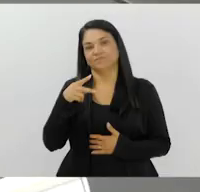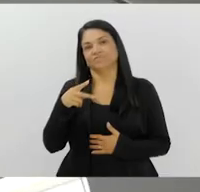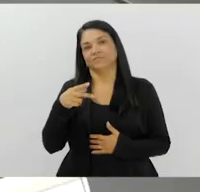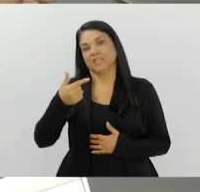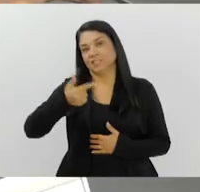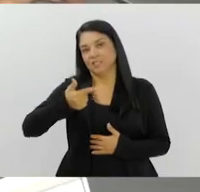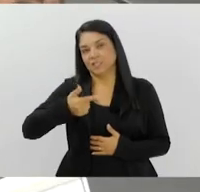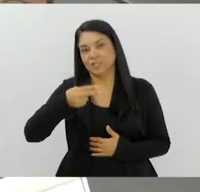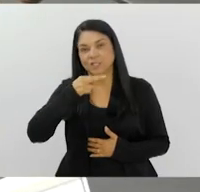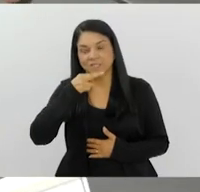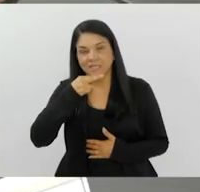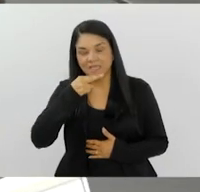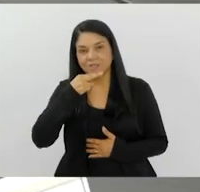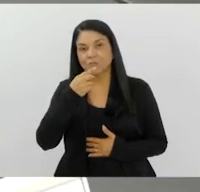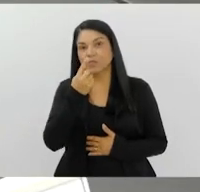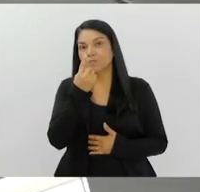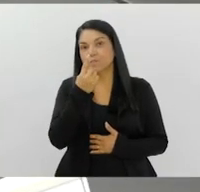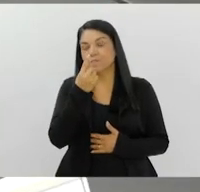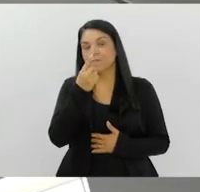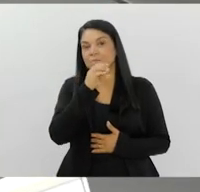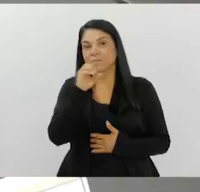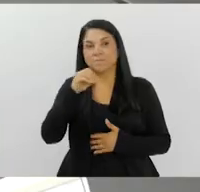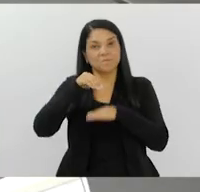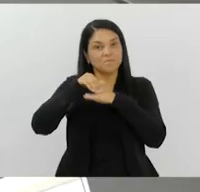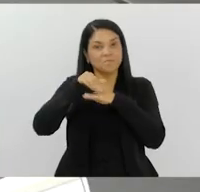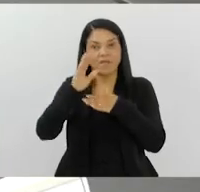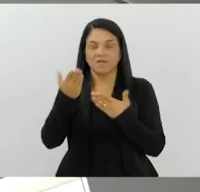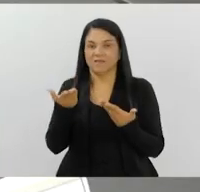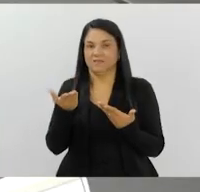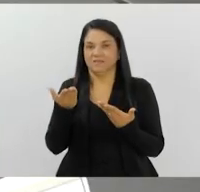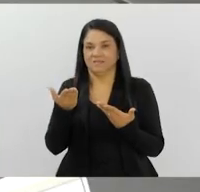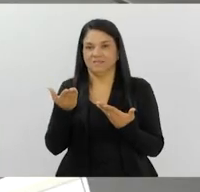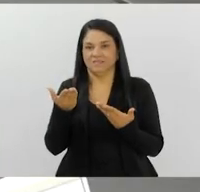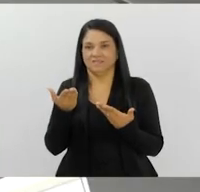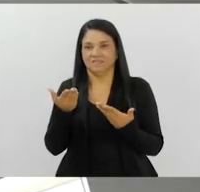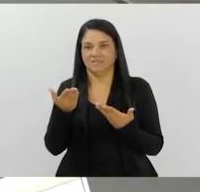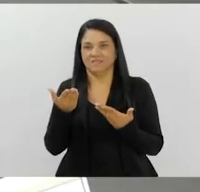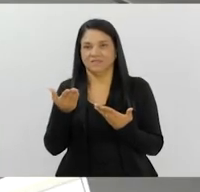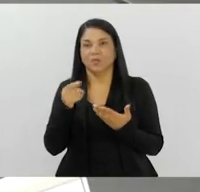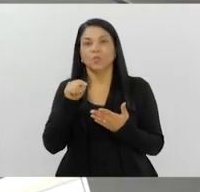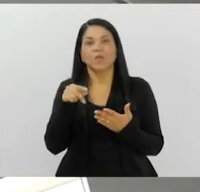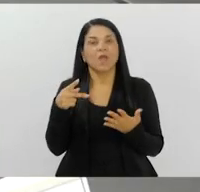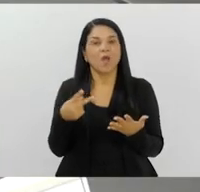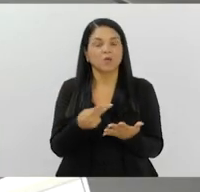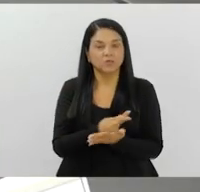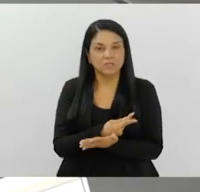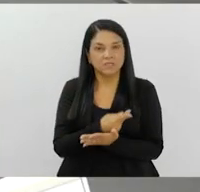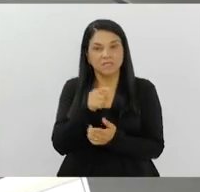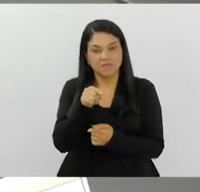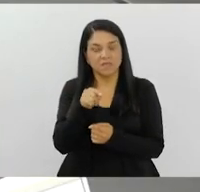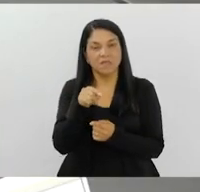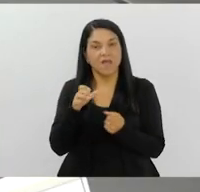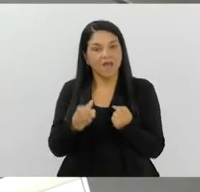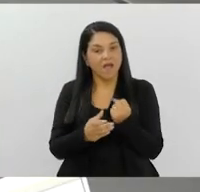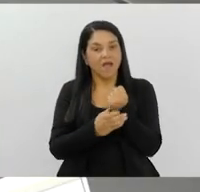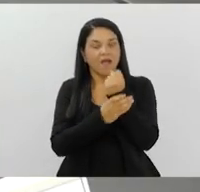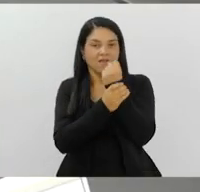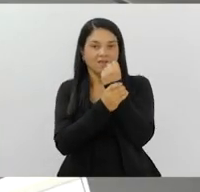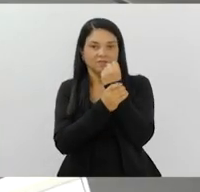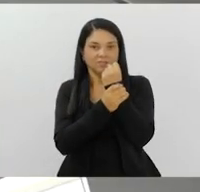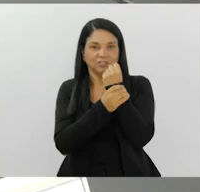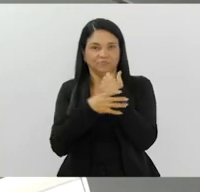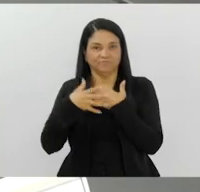de um século então Eh o que vai acontecer se o senhor puder garantir algumas falas